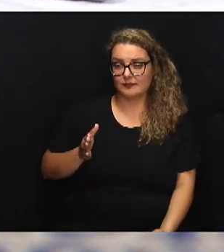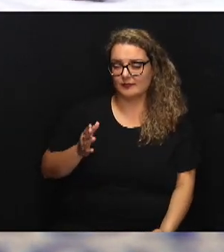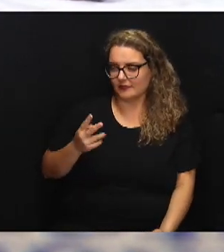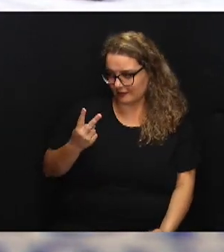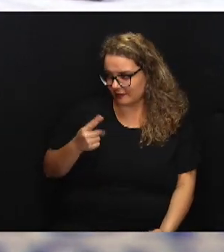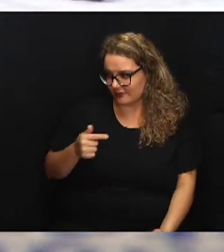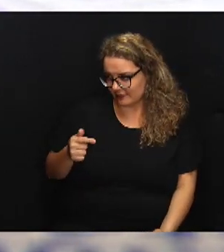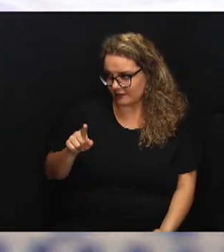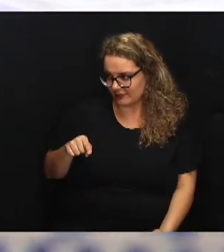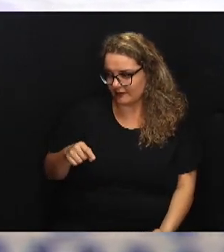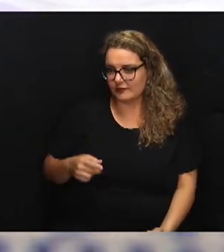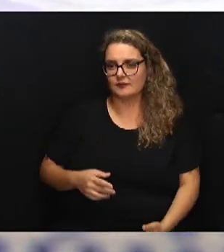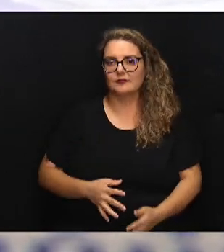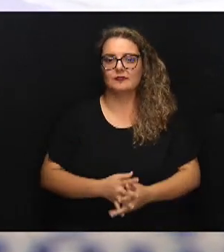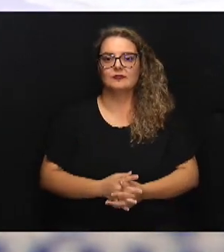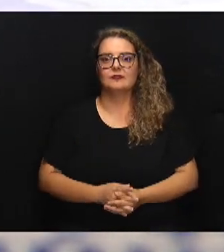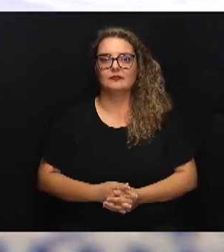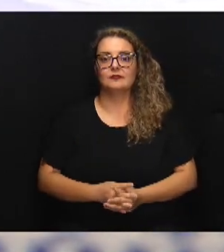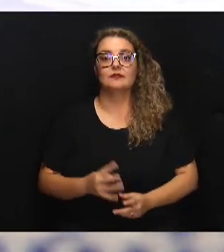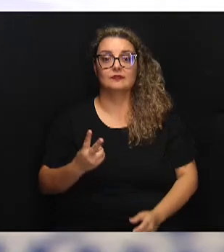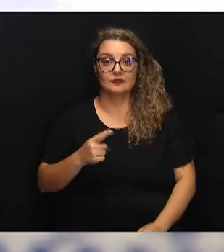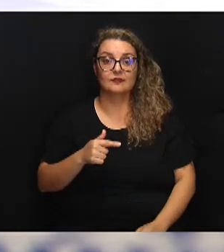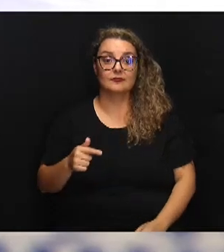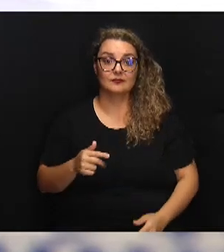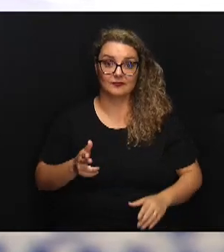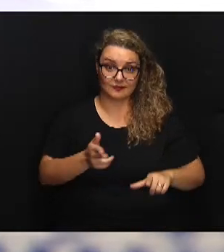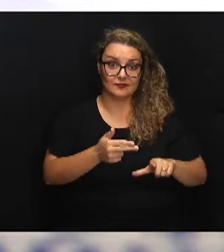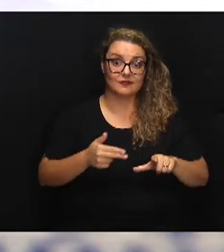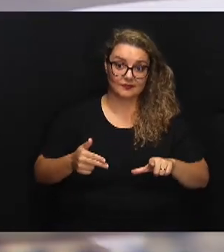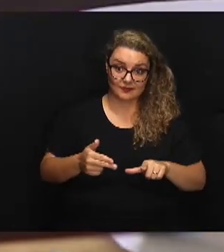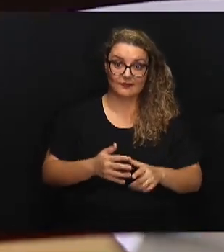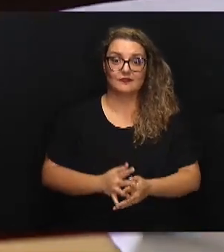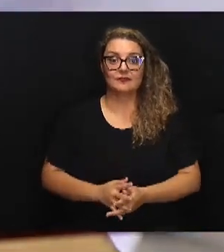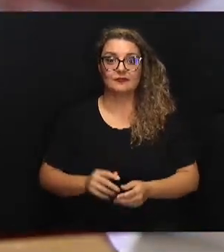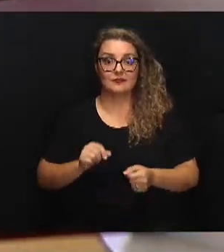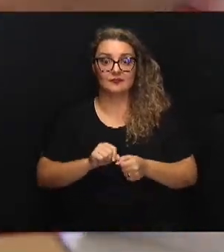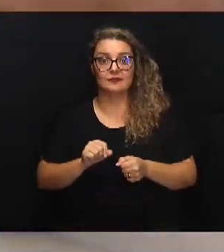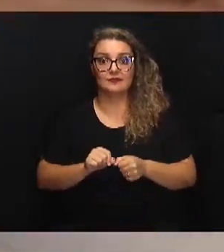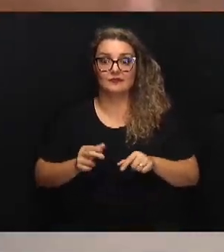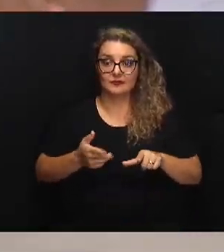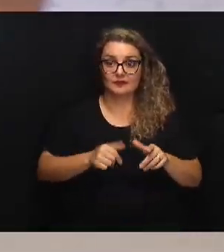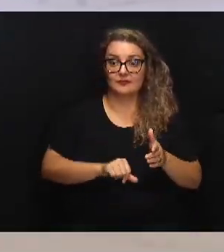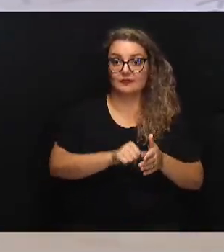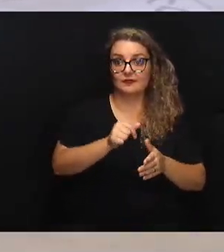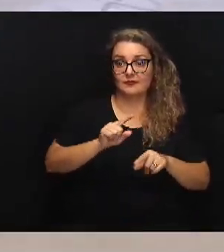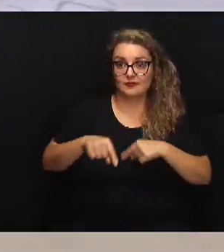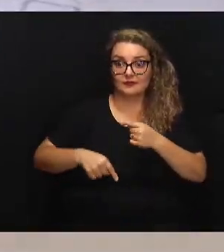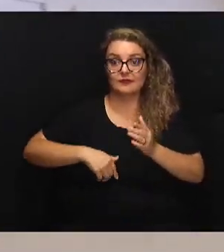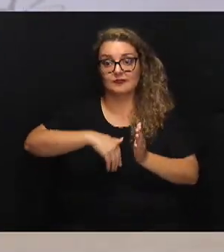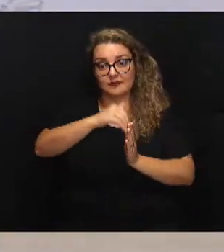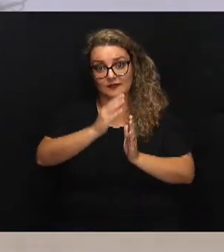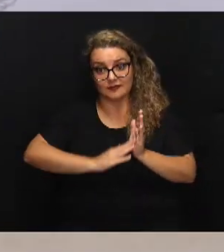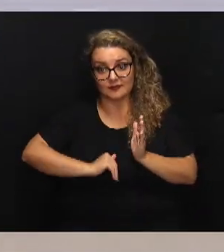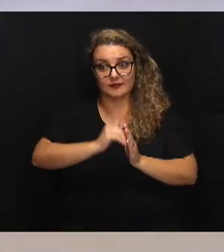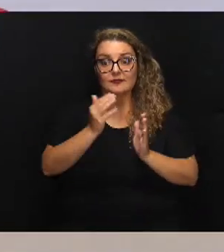né? Há 2 semanas fazendo esse desenho. Então a gente fez o desenho primeiro, na outra semana ela pintou e hoje eu tô aqui e a gente vai